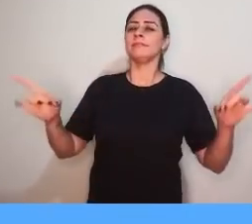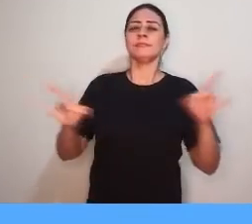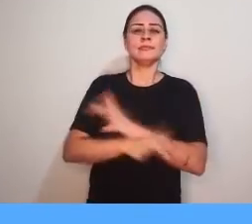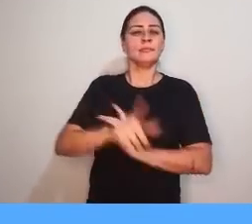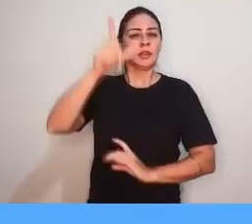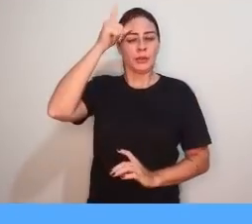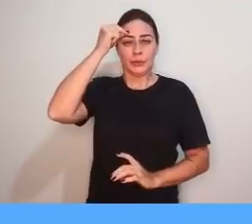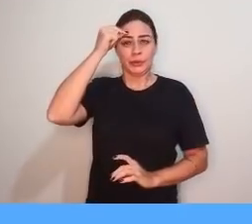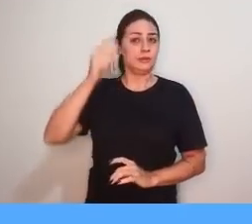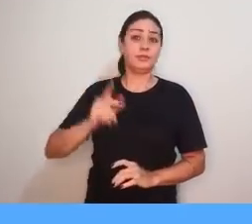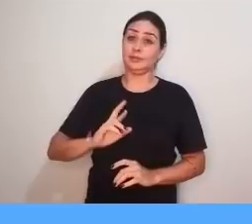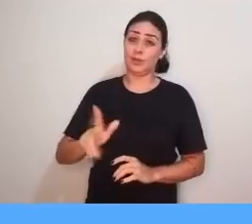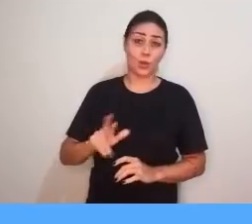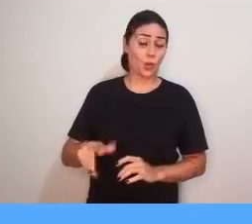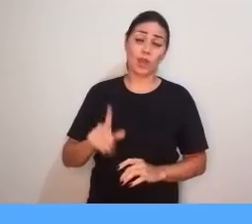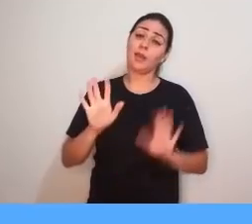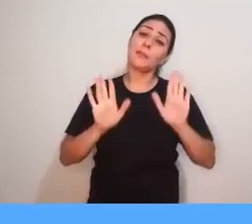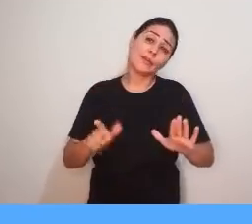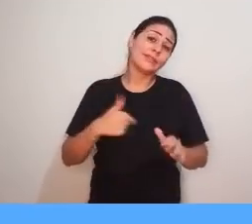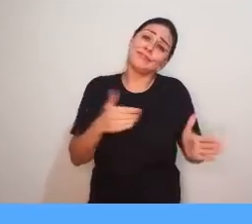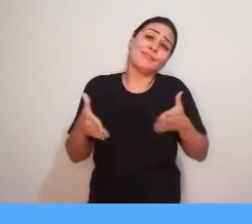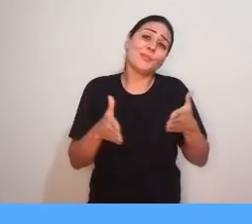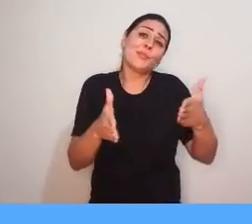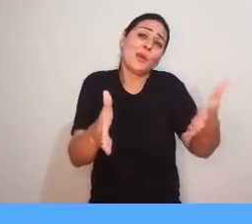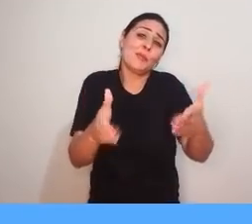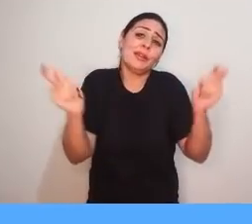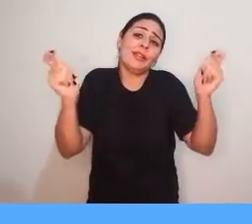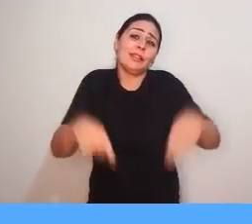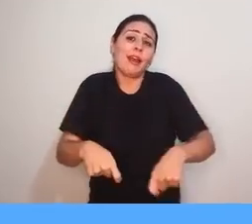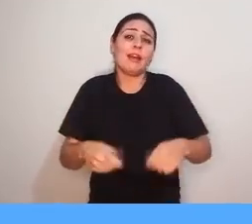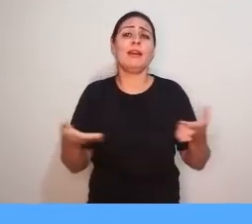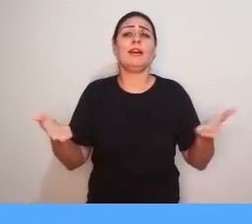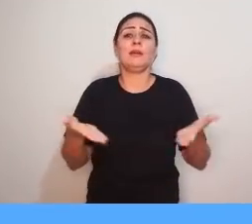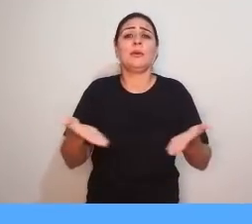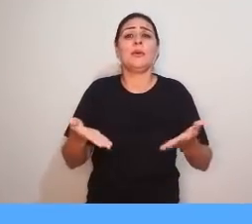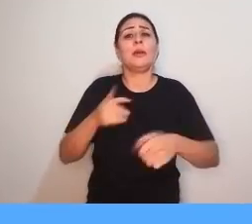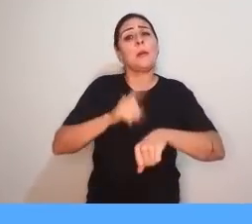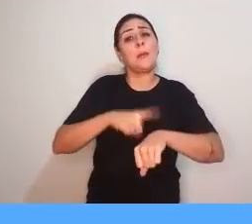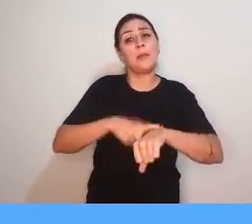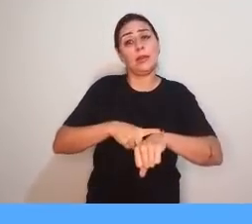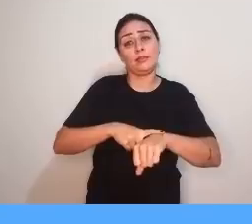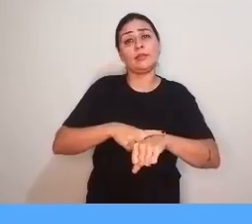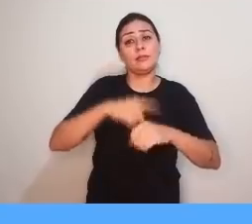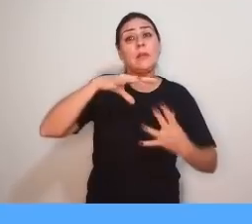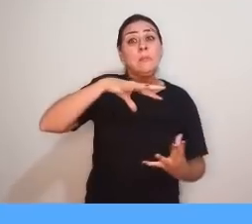viável. Tá? Nós temos que entender que o mundo perfeito seria um mundo sem pandemia, antes de mais nada.